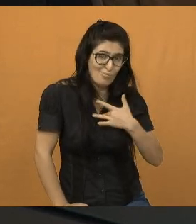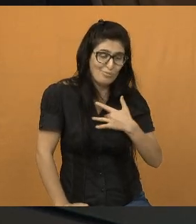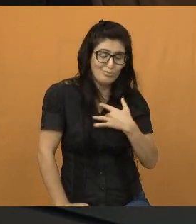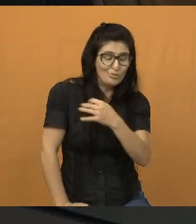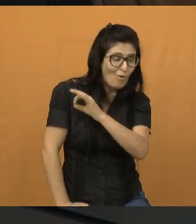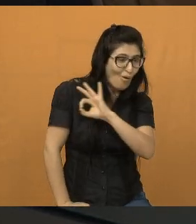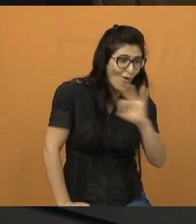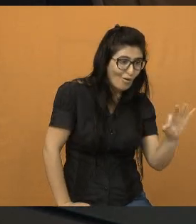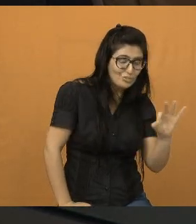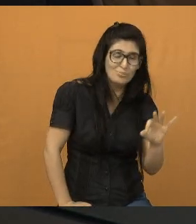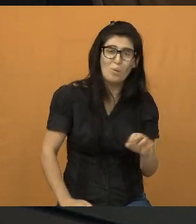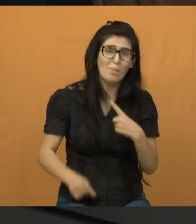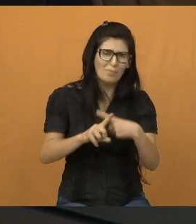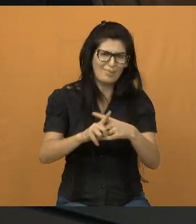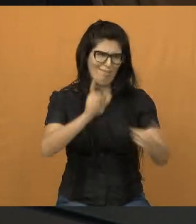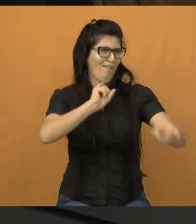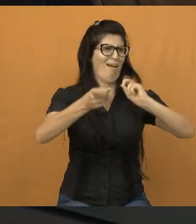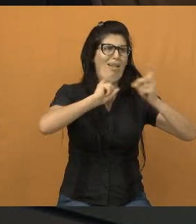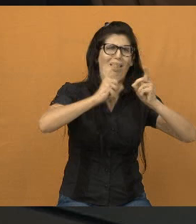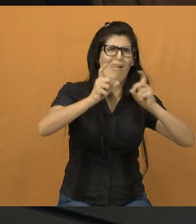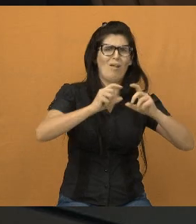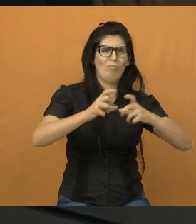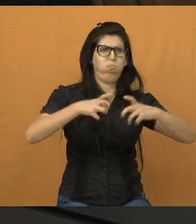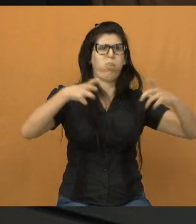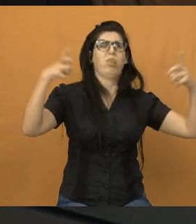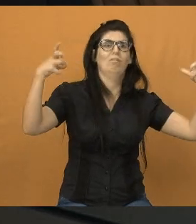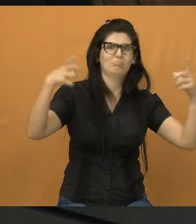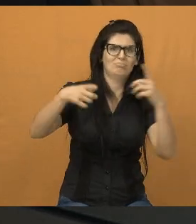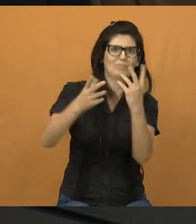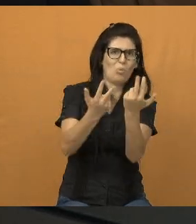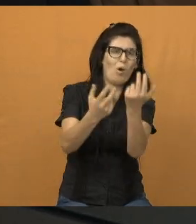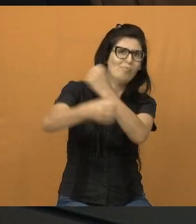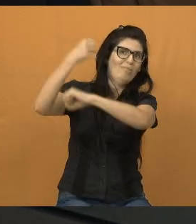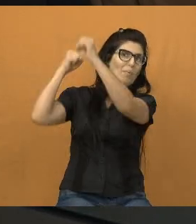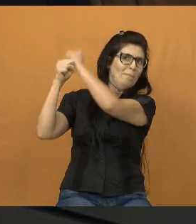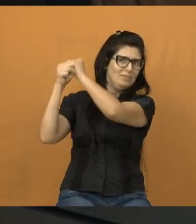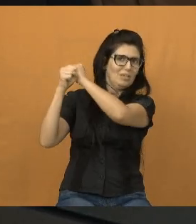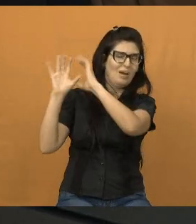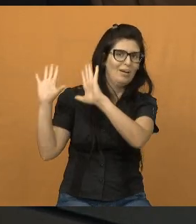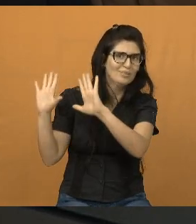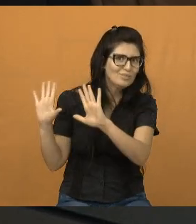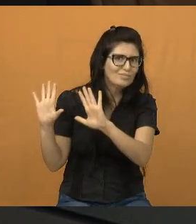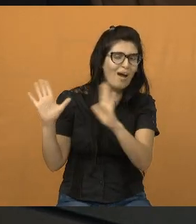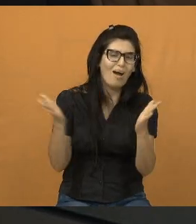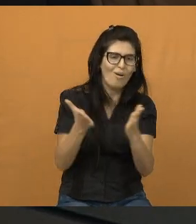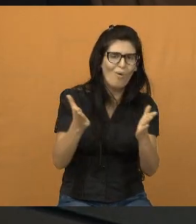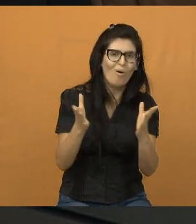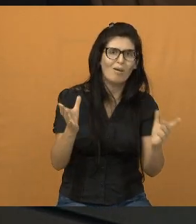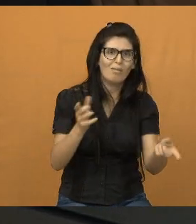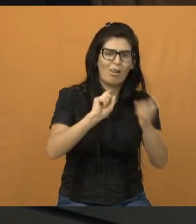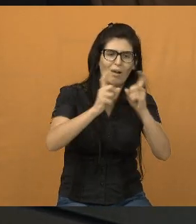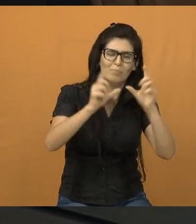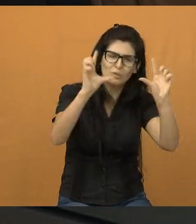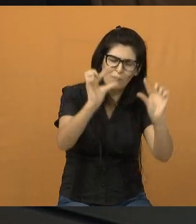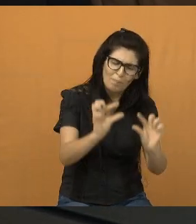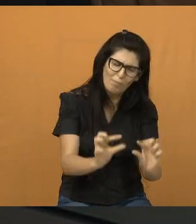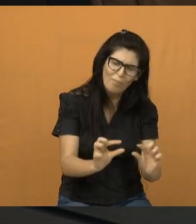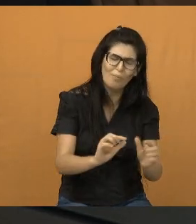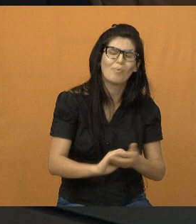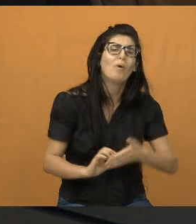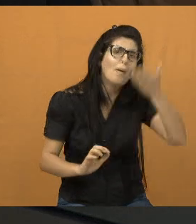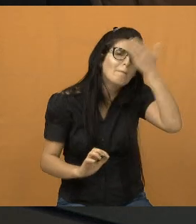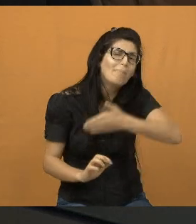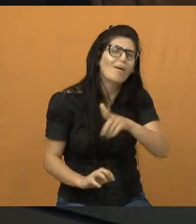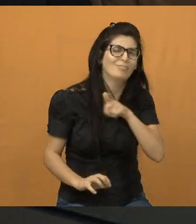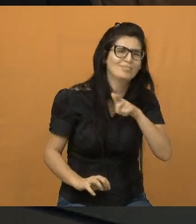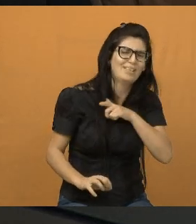não tem tanta reclamação conforme tinha no passado e conforme começou em 2017. Eu tenho prova disso